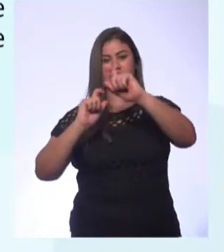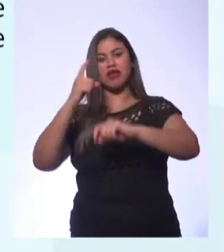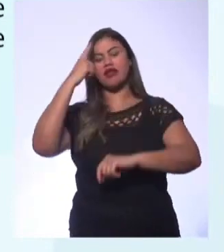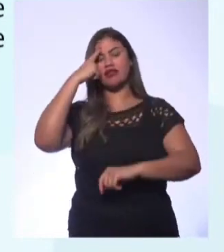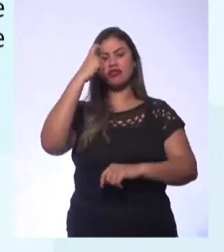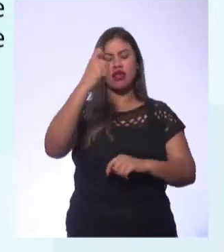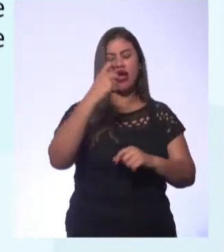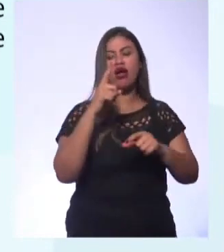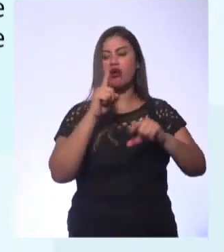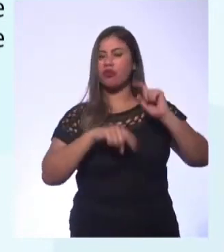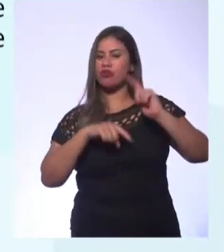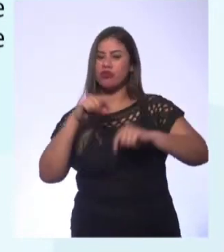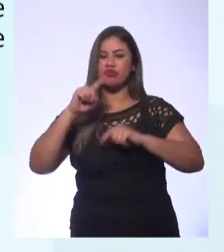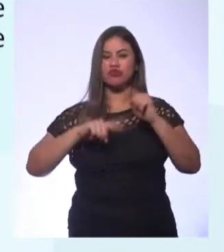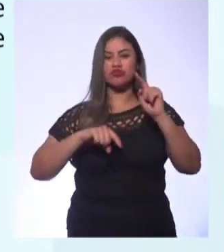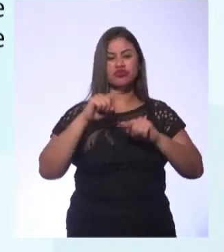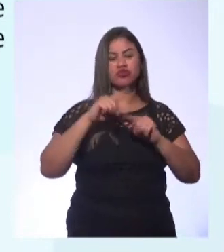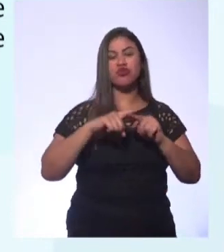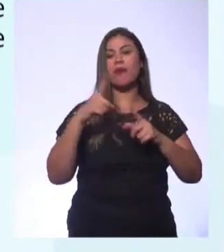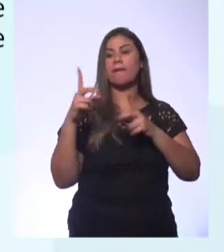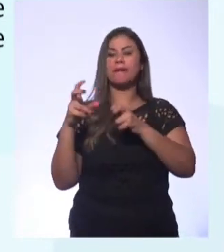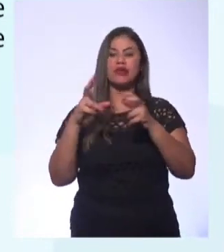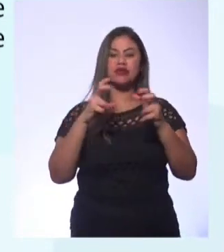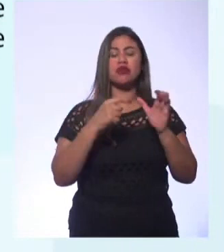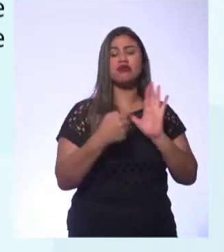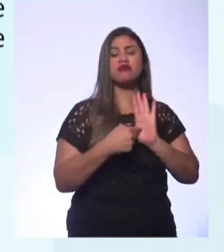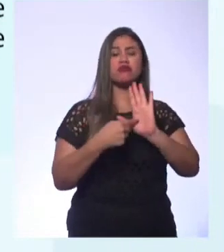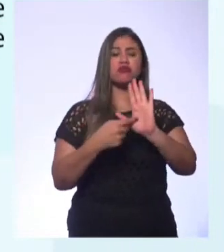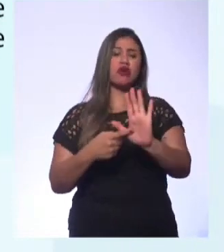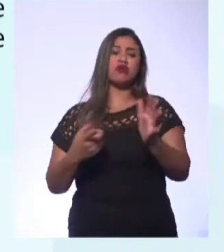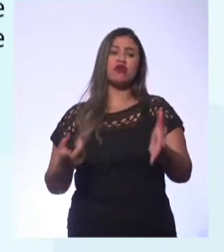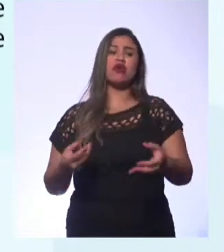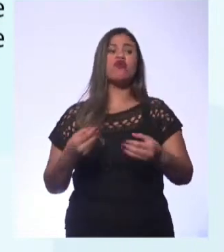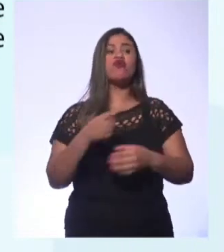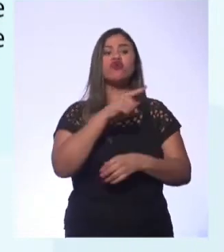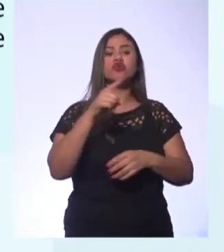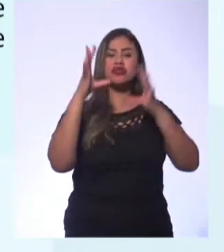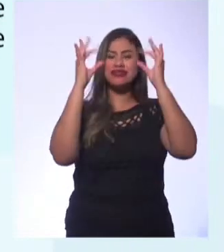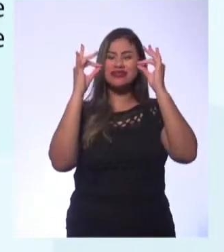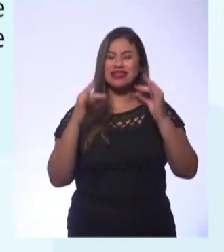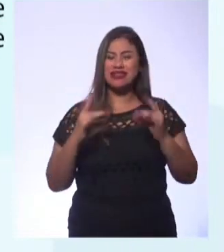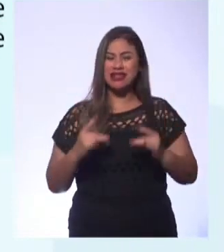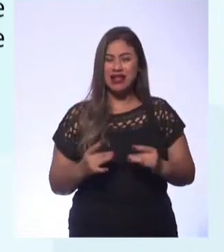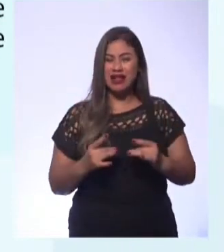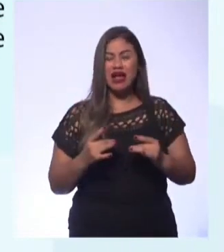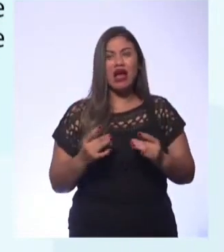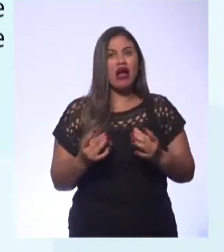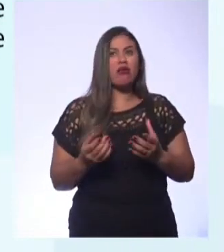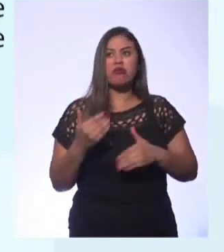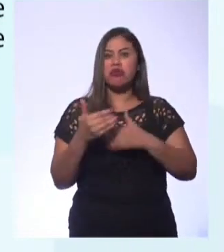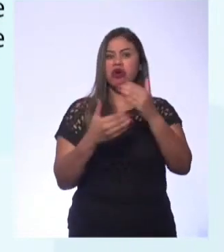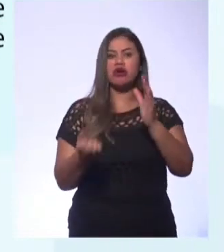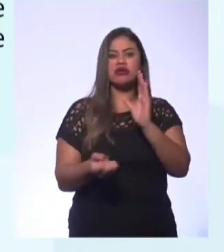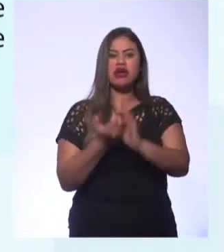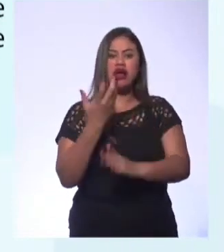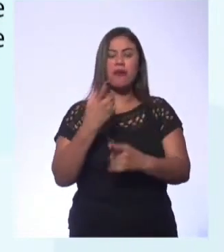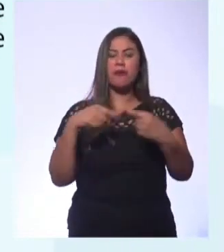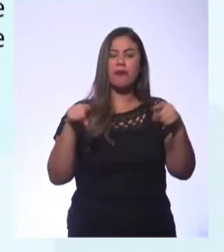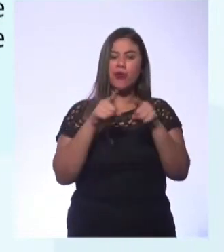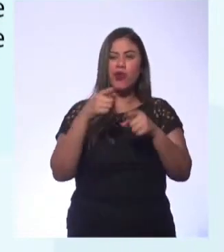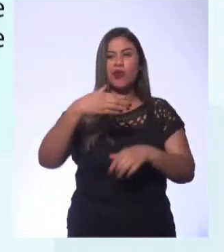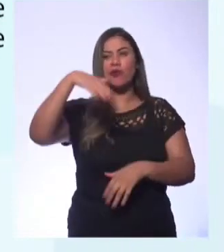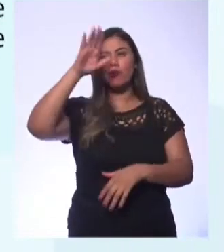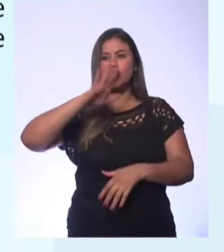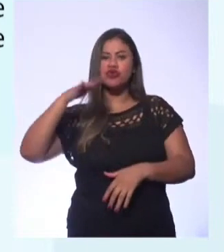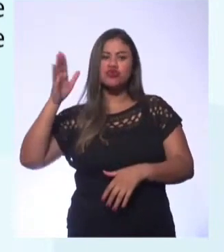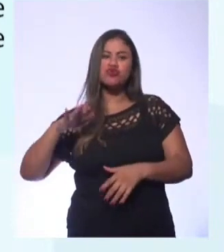a concepção, a exposição. Vocês poderiam descrever como seria um processo de criação de uma música, uma pintura, uma